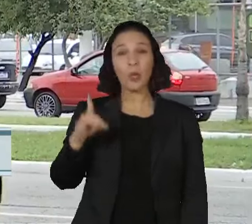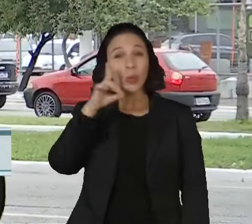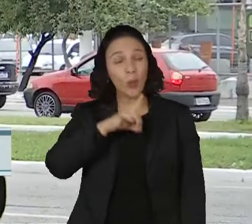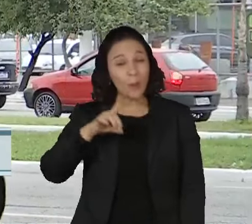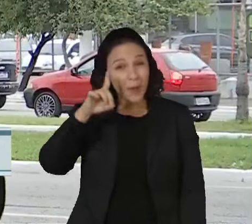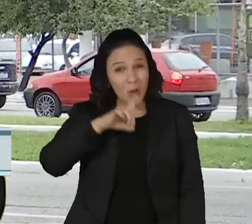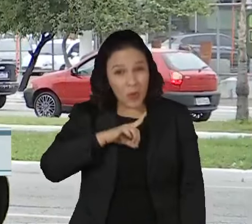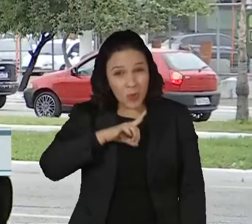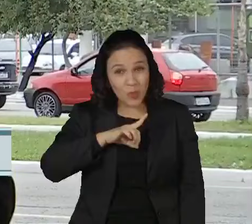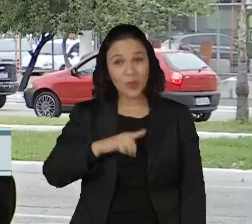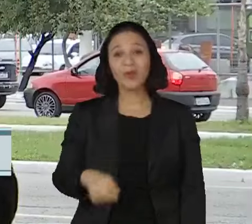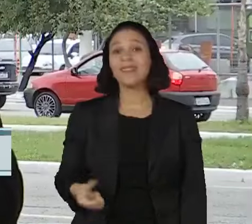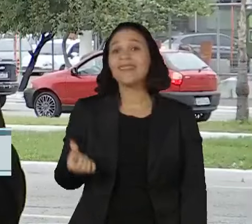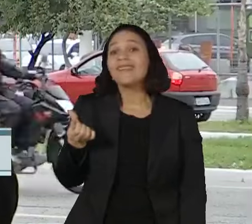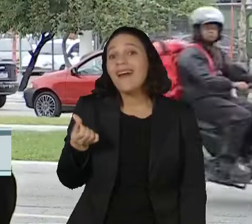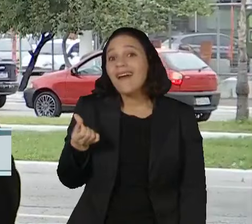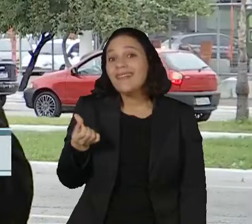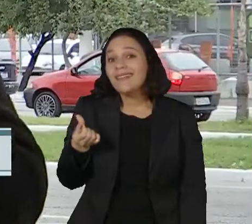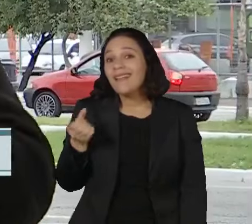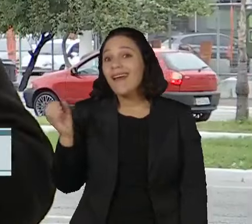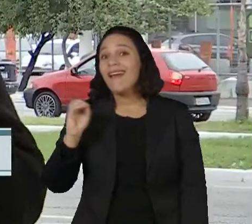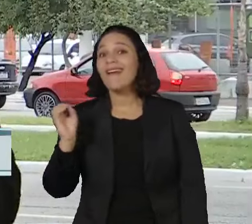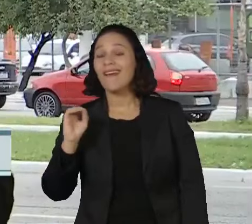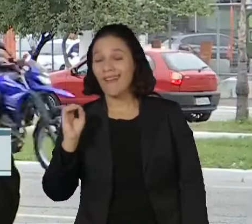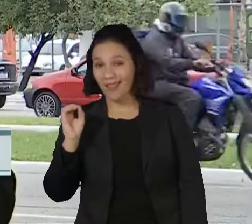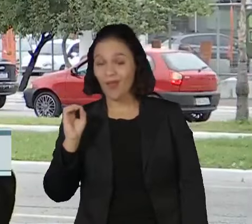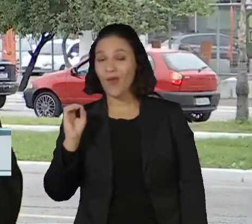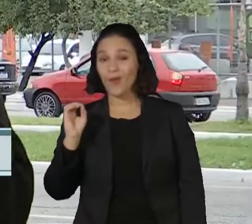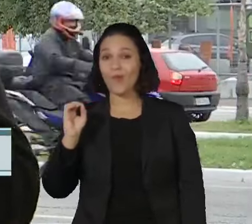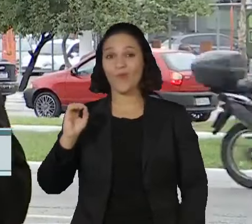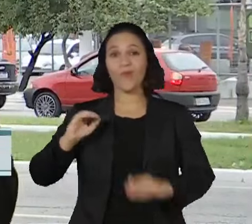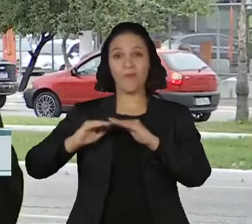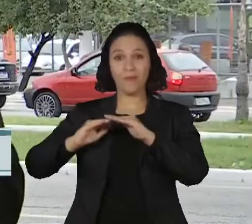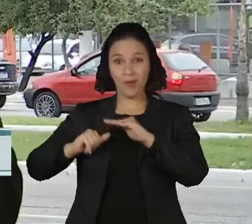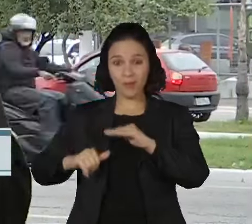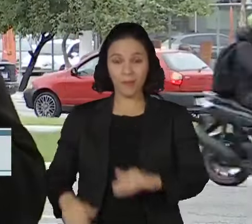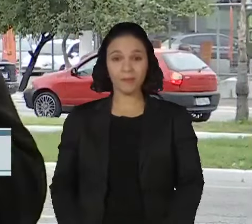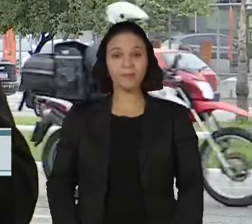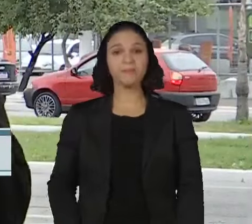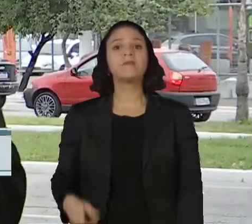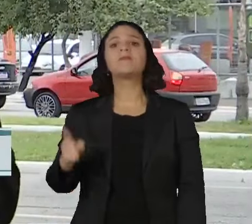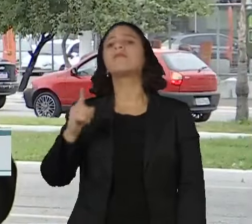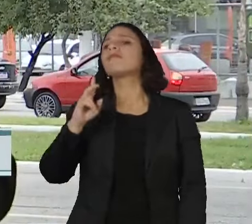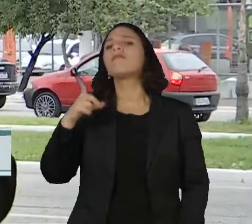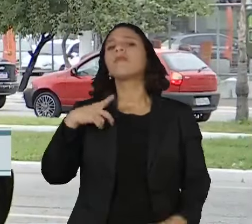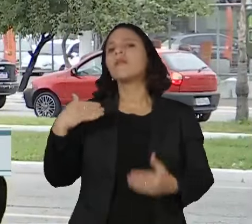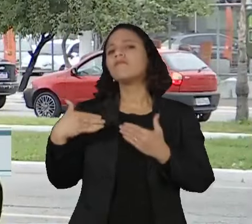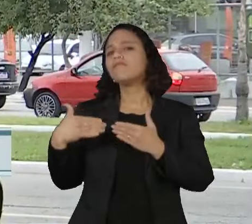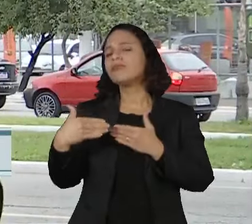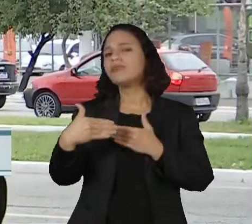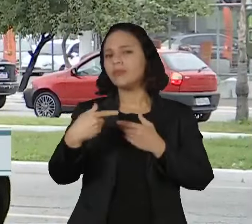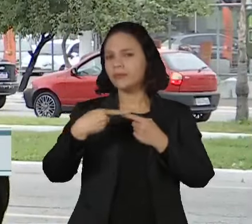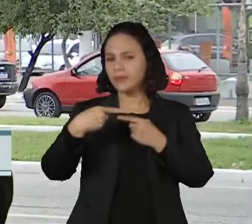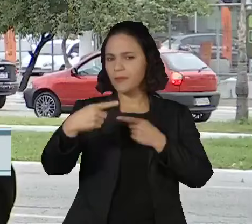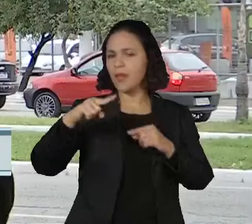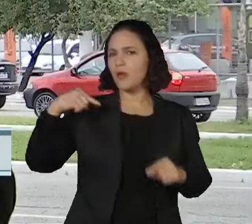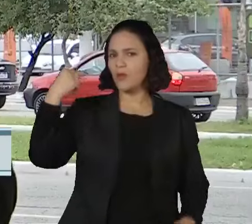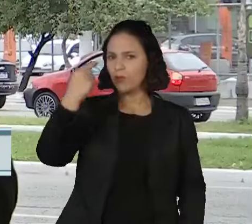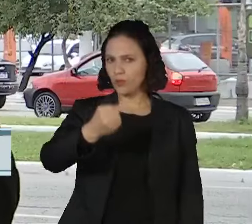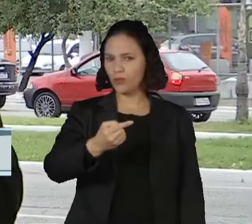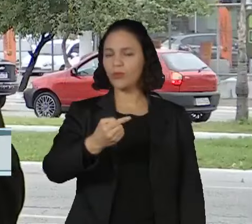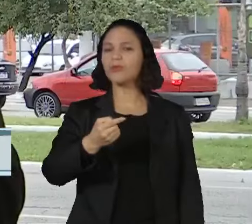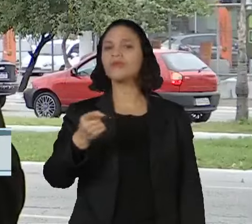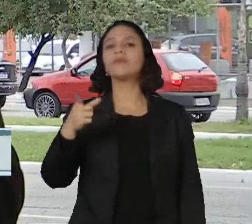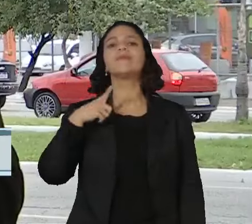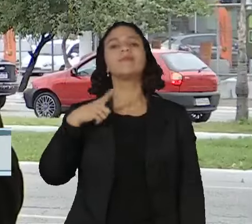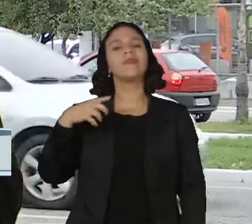ainda mínima de 6º essa situação deve permanecer durante toda a semana que vem isso segundo o